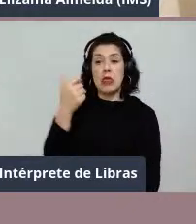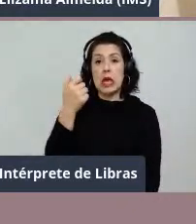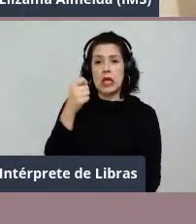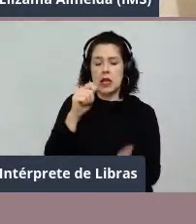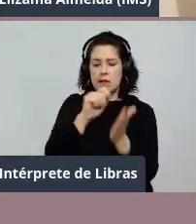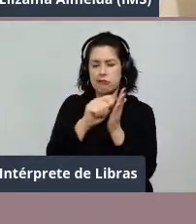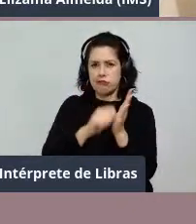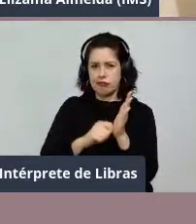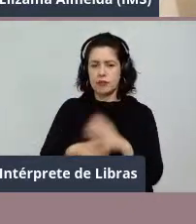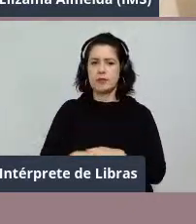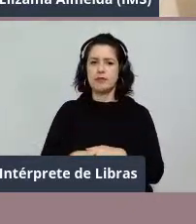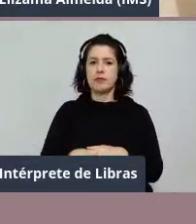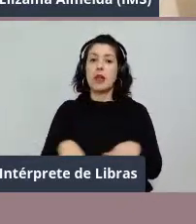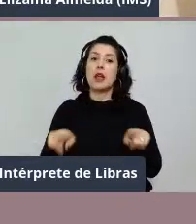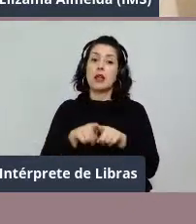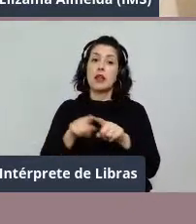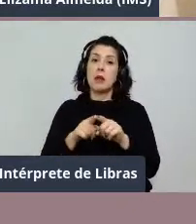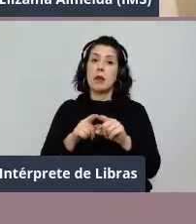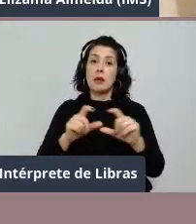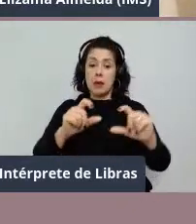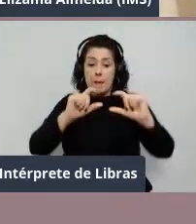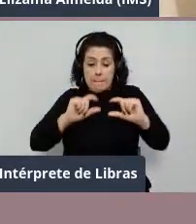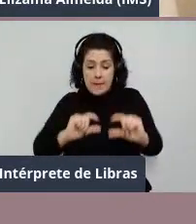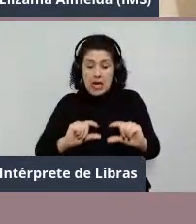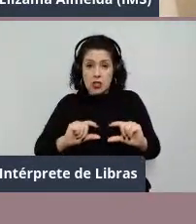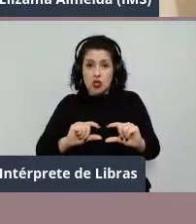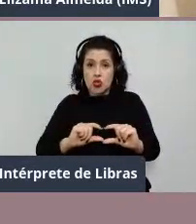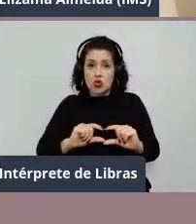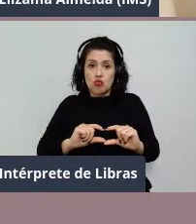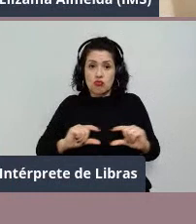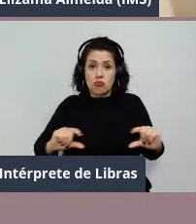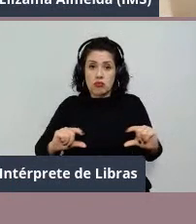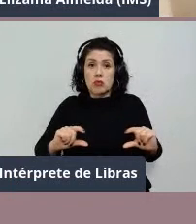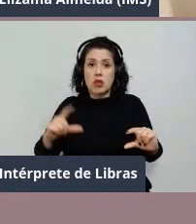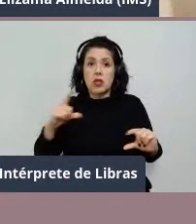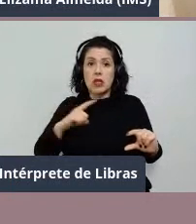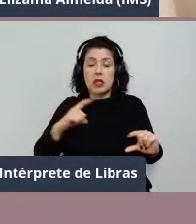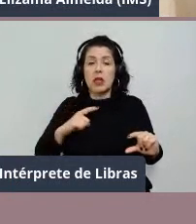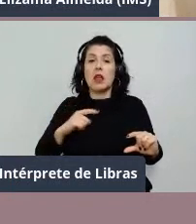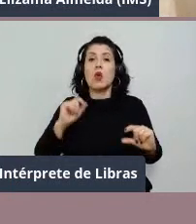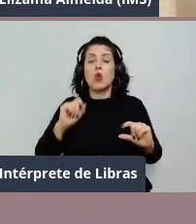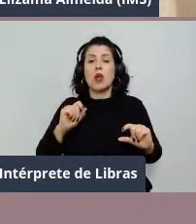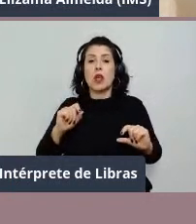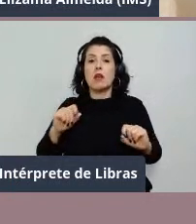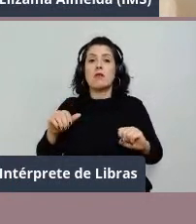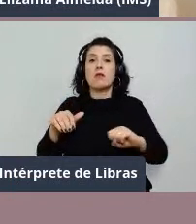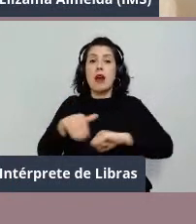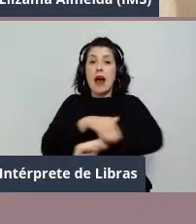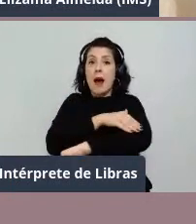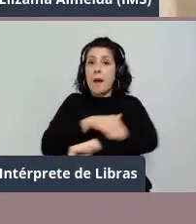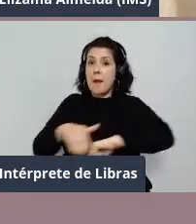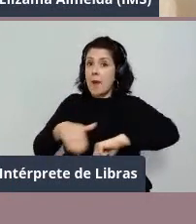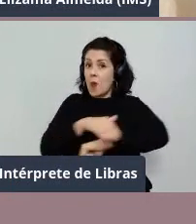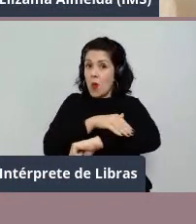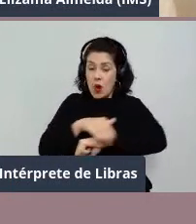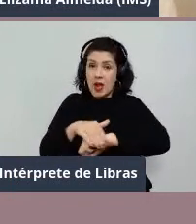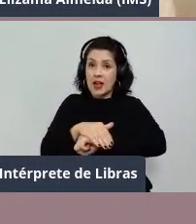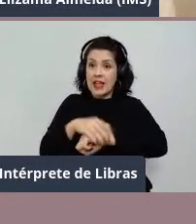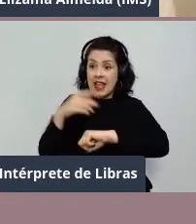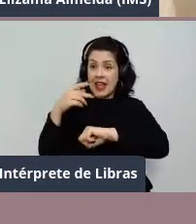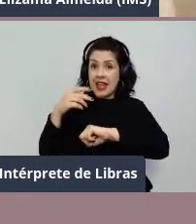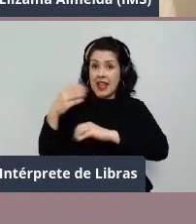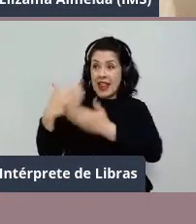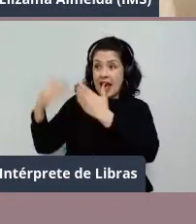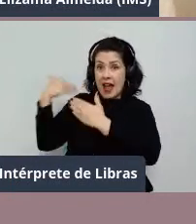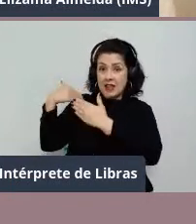E aqui eu não poderia deixar de mencionar que ela vai à rua Von Márcios, e é a rua que, por coincidência, eu estou morando hoje. A